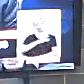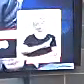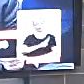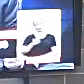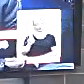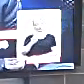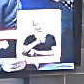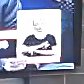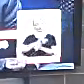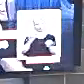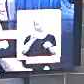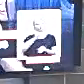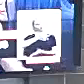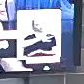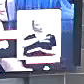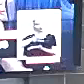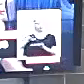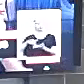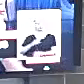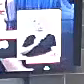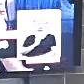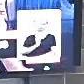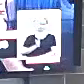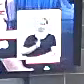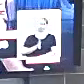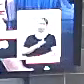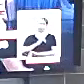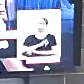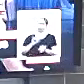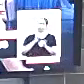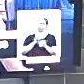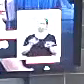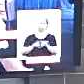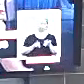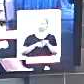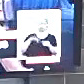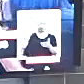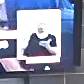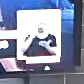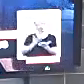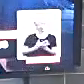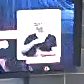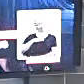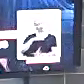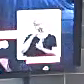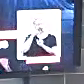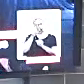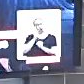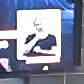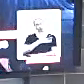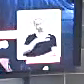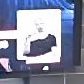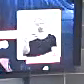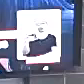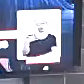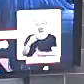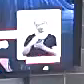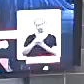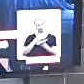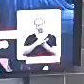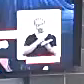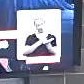vários de nós podemos falar a mesma coisa acreditamos que o senhor vai ter força saúde para ajudar nós levar essa essa